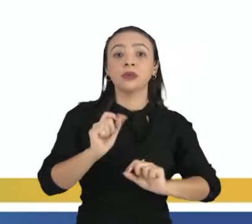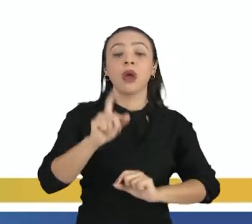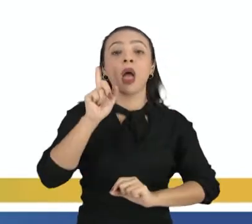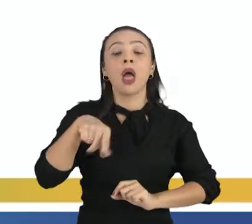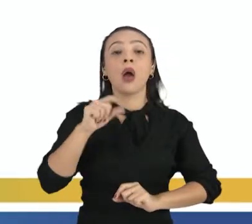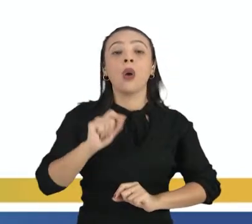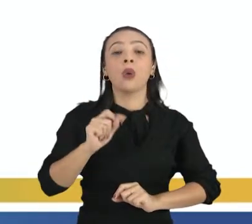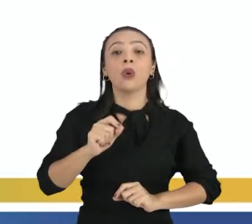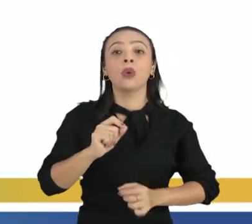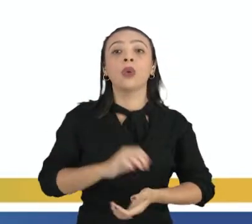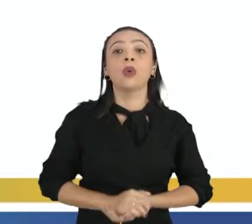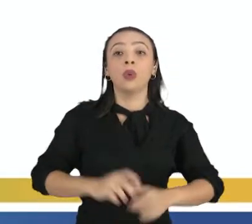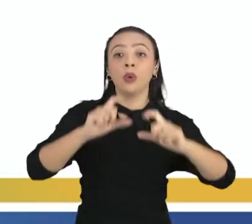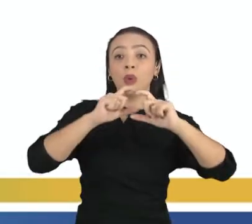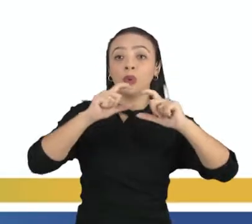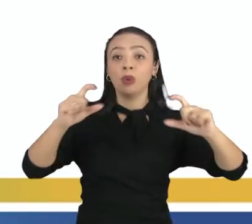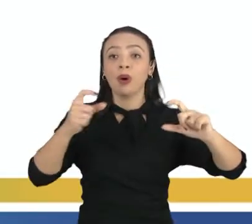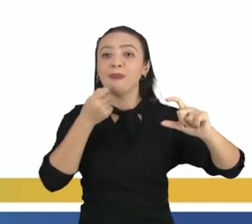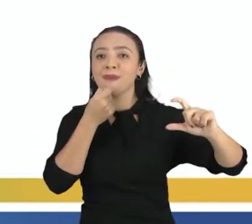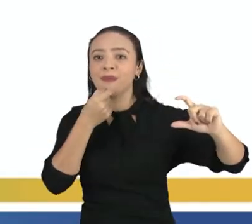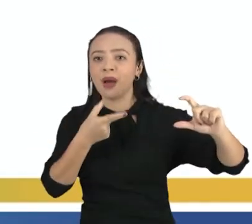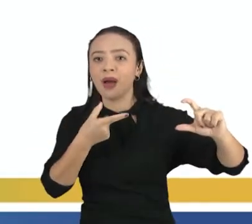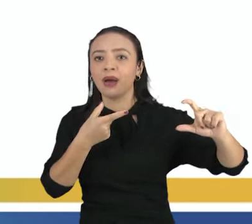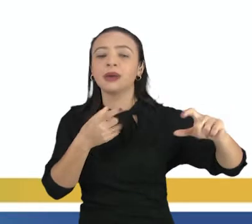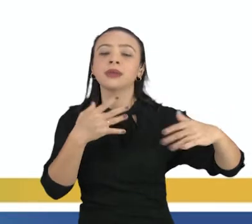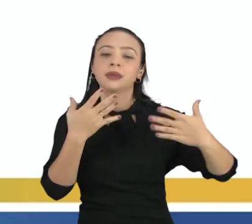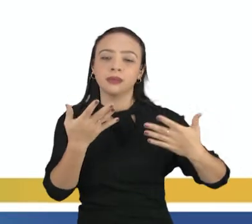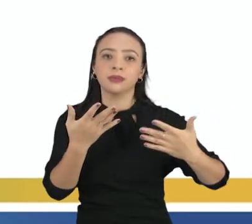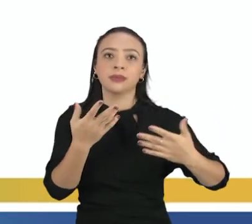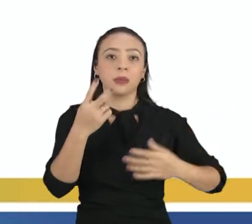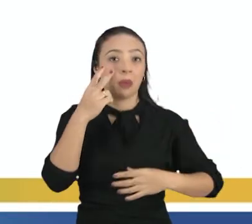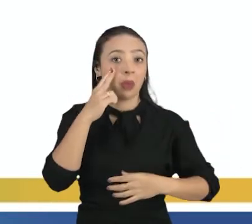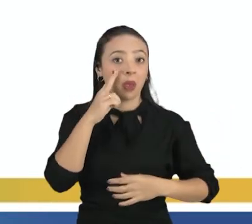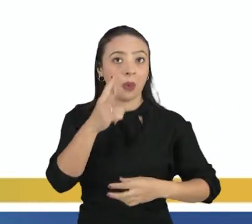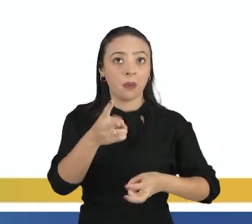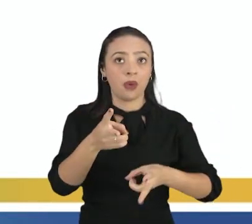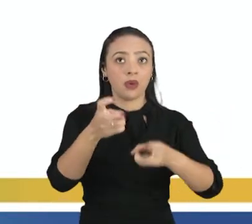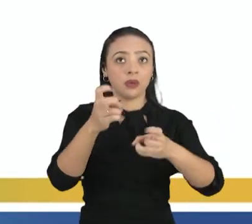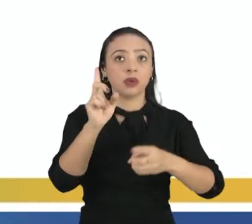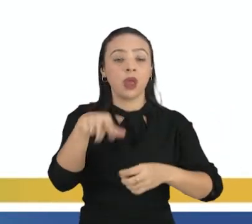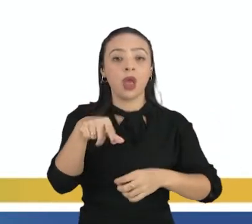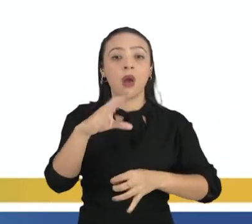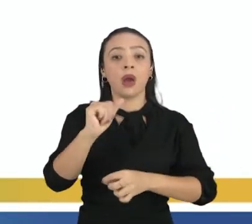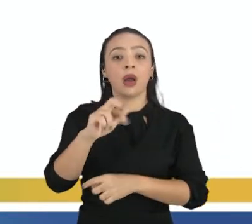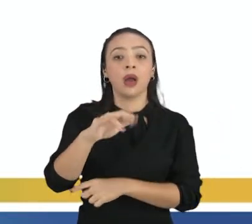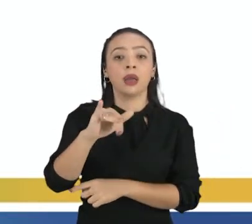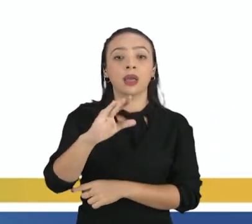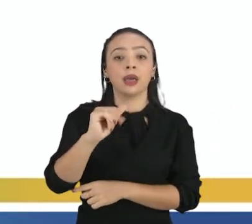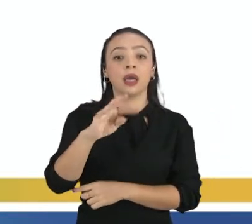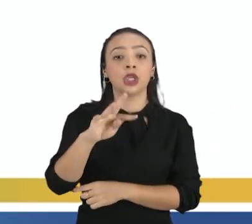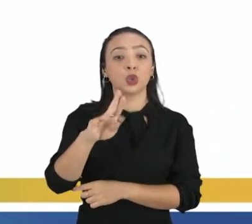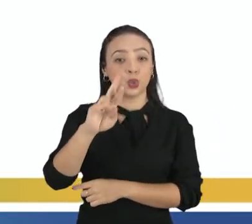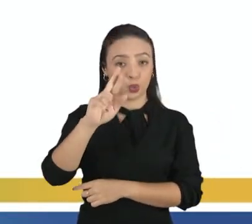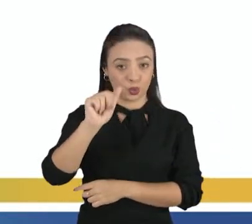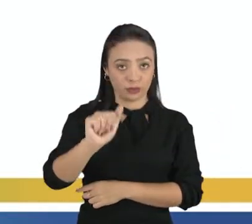ele se trata de uma charge. Nós vemos aí uma figura, uma caricatura, você